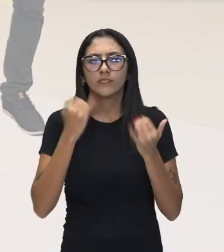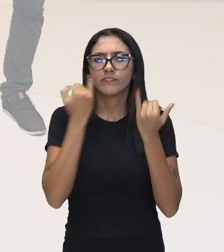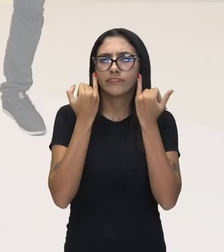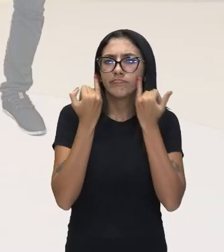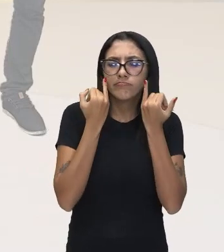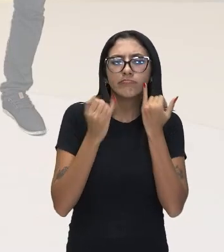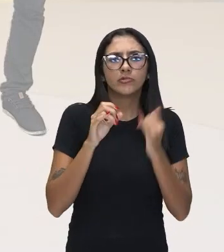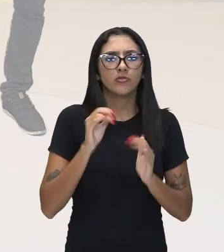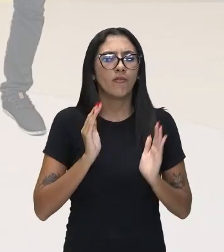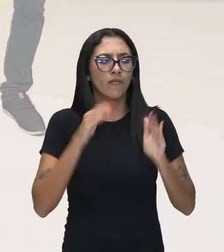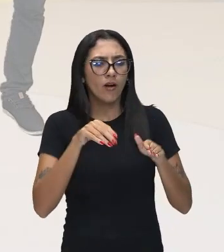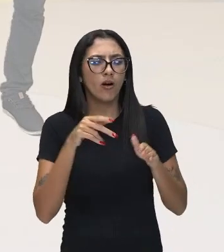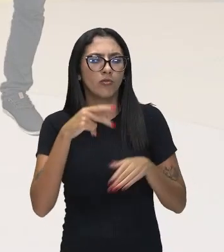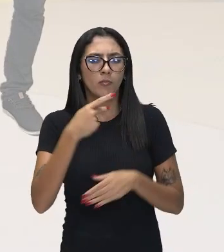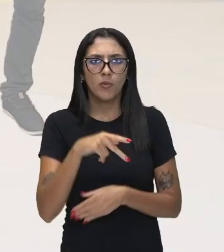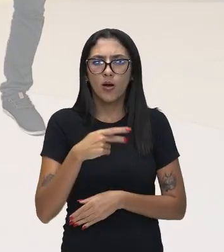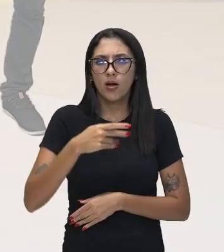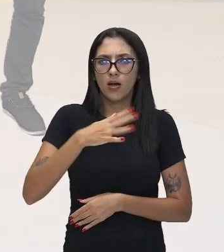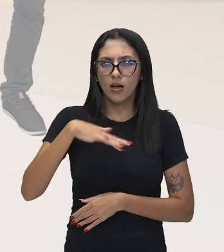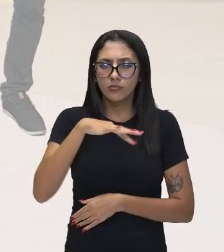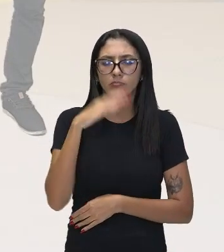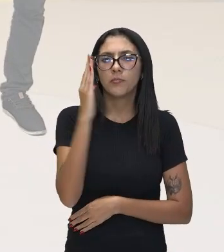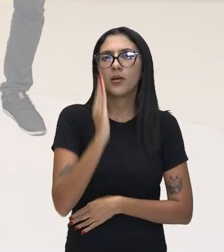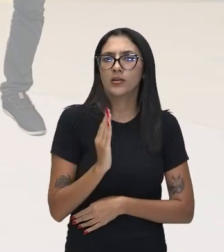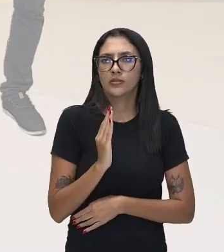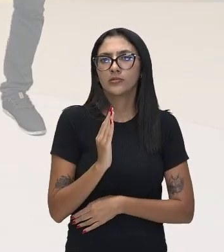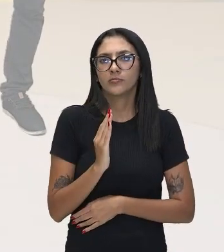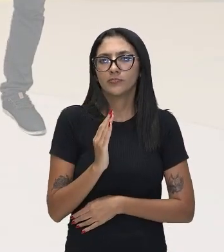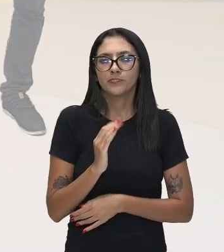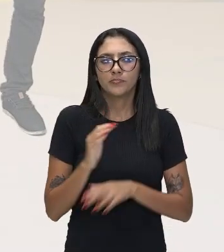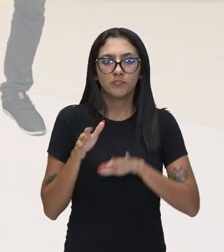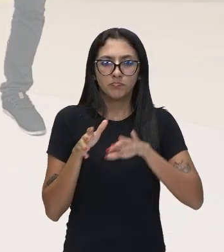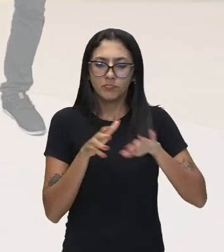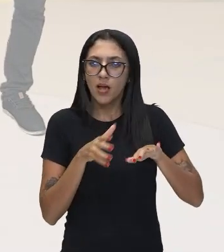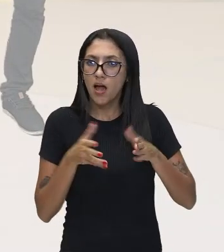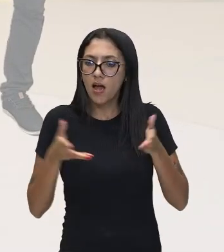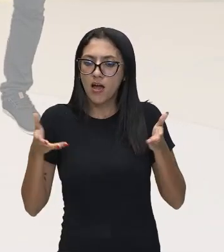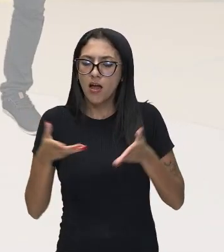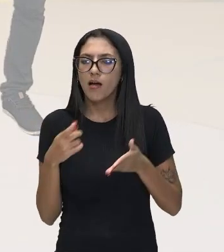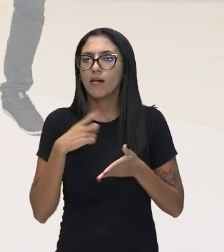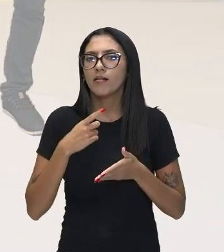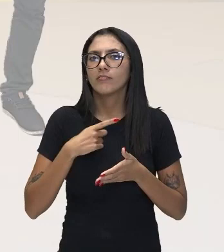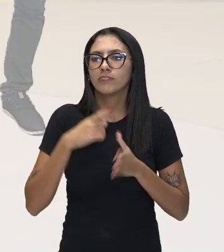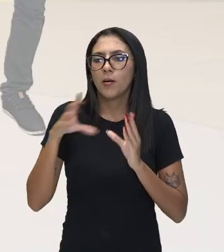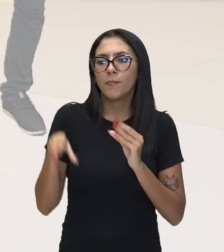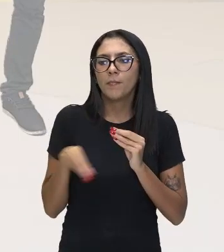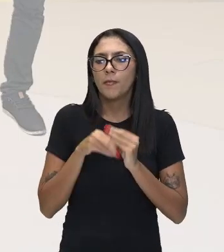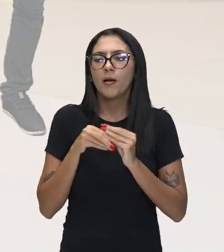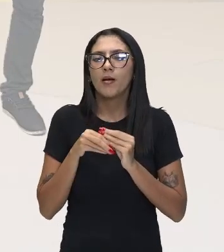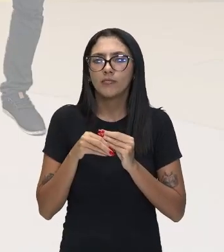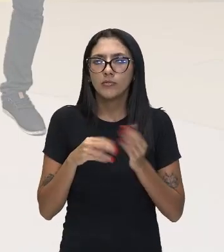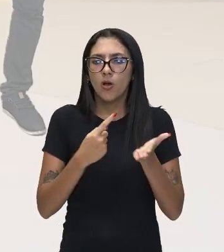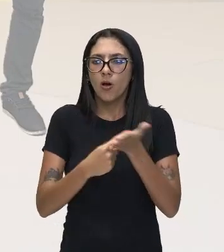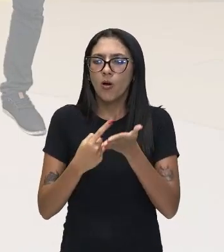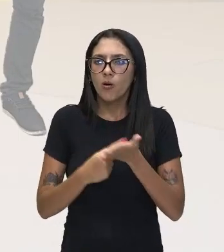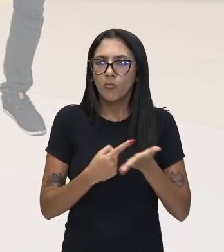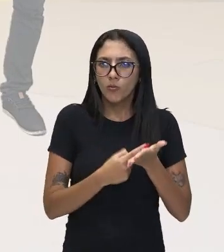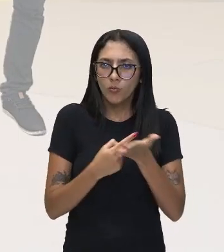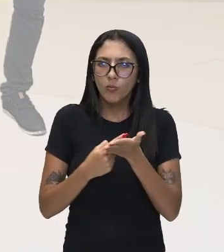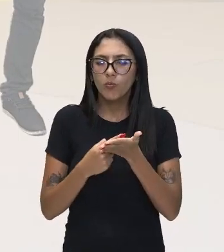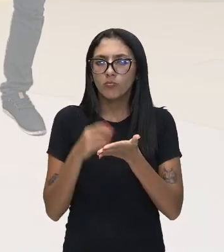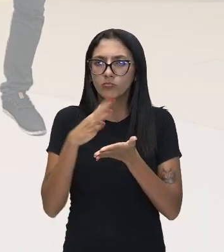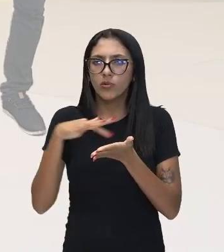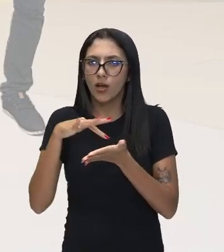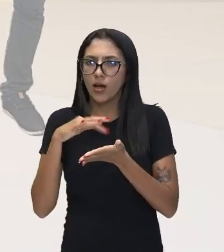ao território brasileiro, tá? E agora a gente vai entender aqui o que é Pan-Amazônia, perdão. Vocês já viram que é uma área um